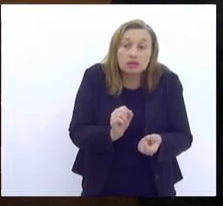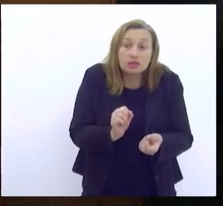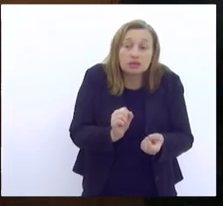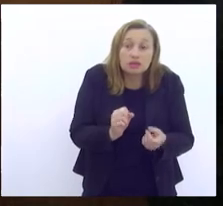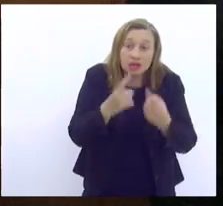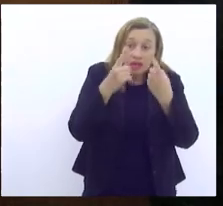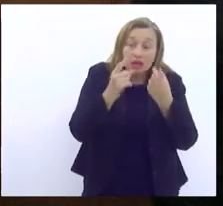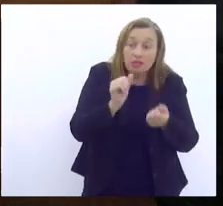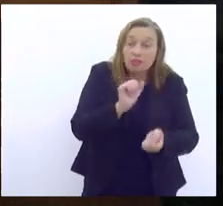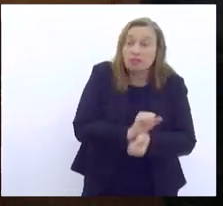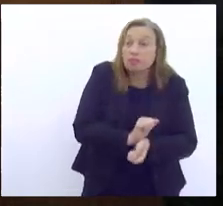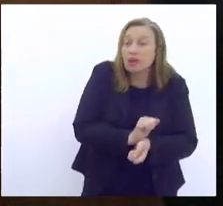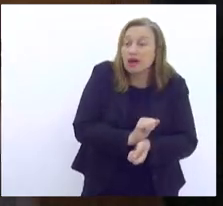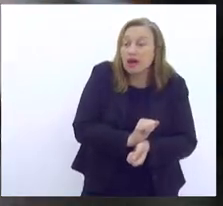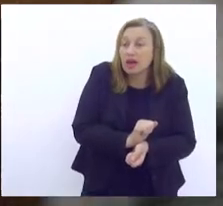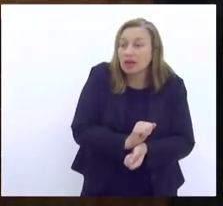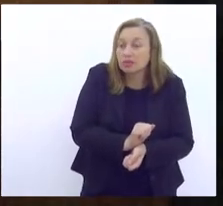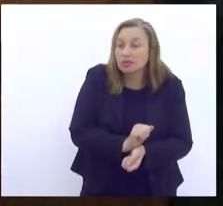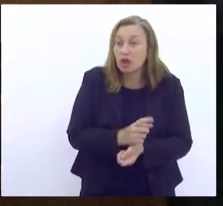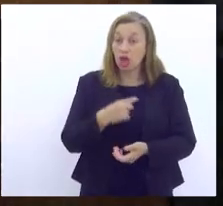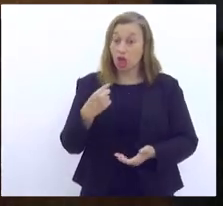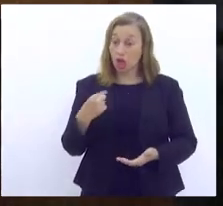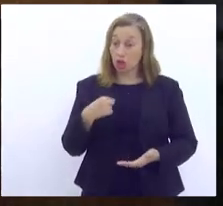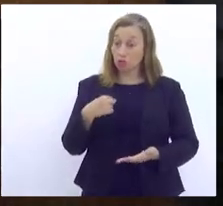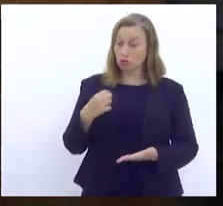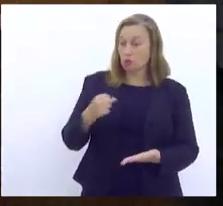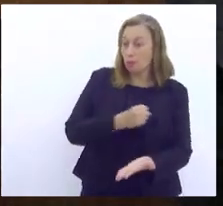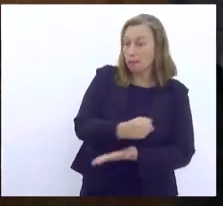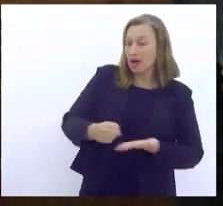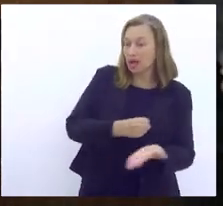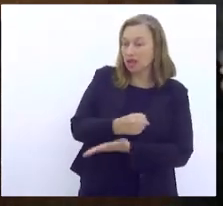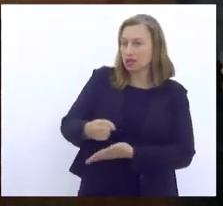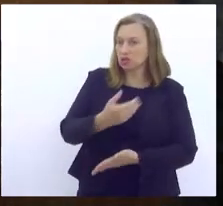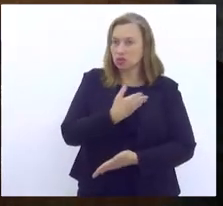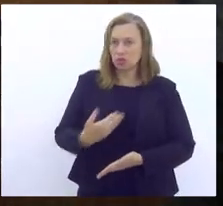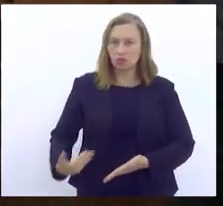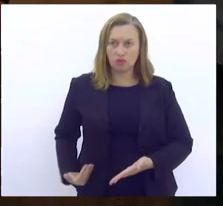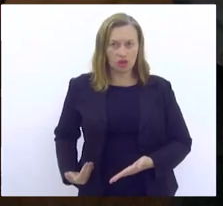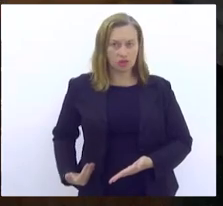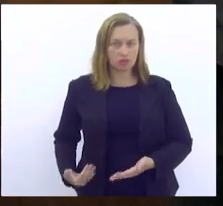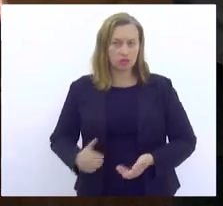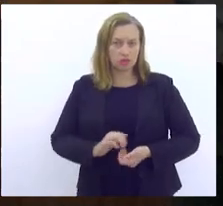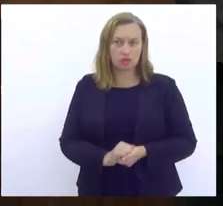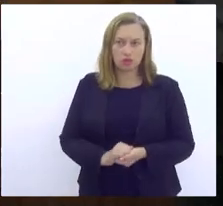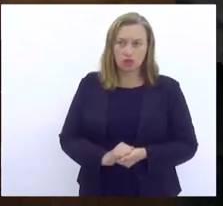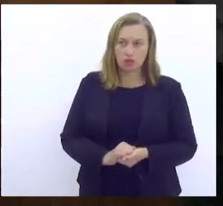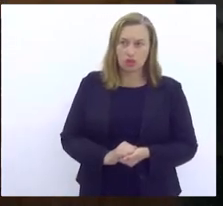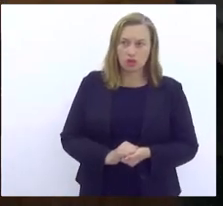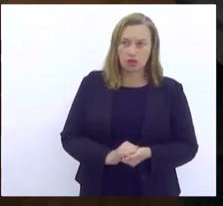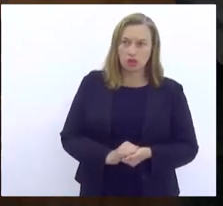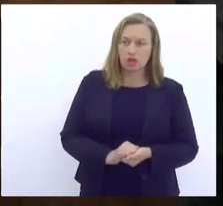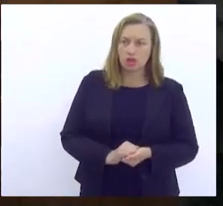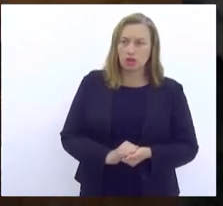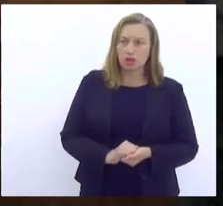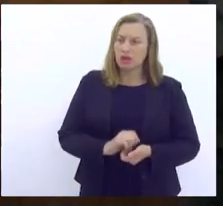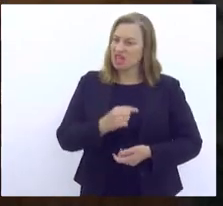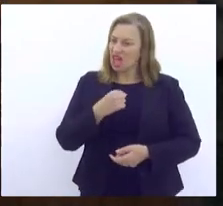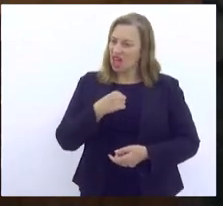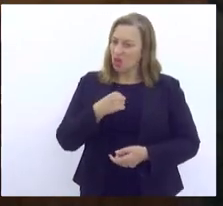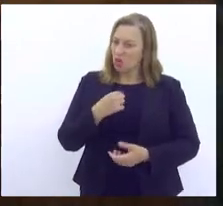ao governador, todos sabem aqui que eu sou base do governo. Mas não sou subalterno, não sou subserviente do